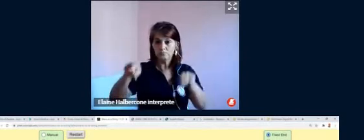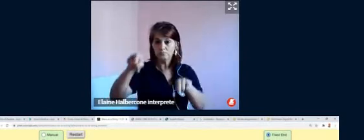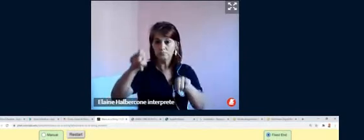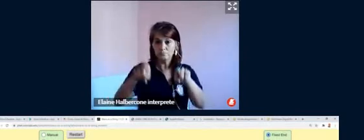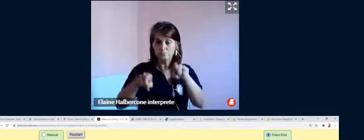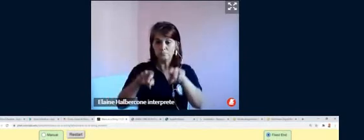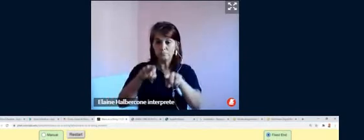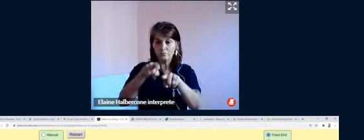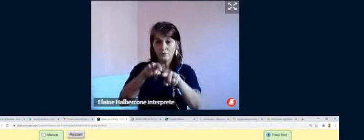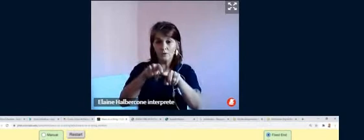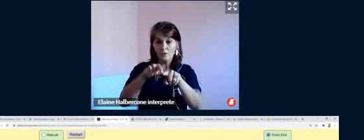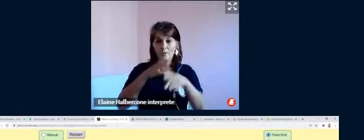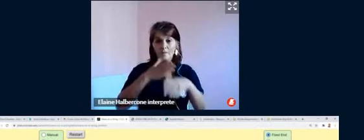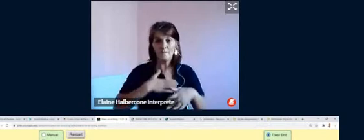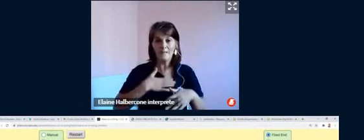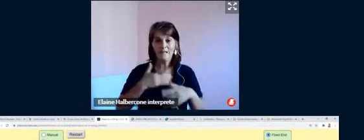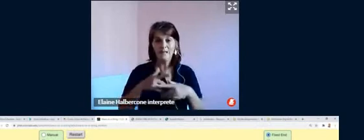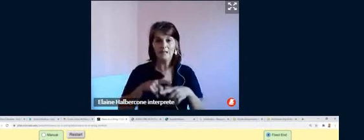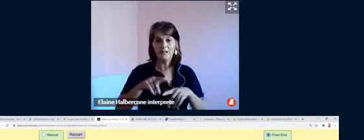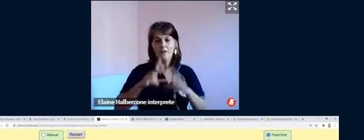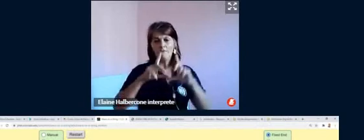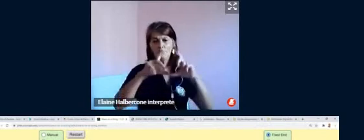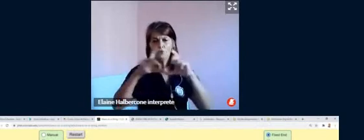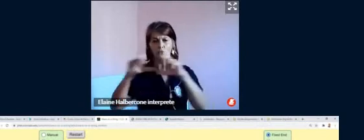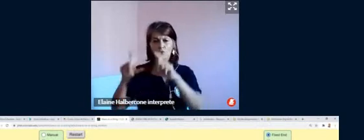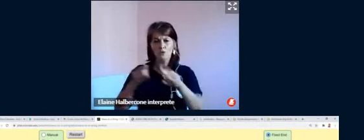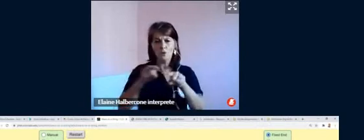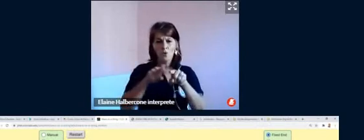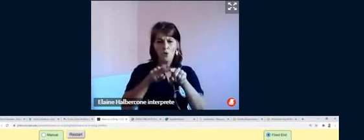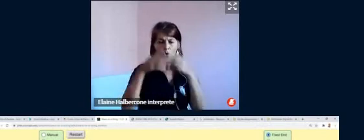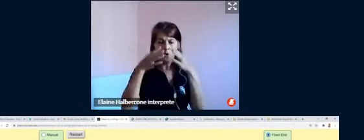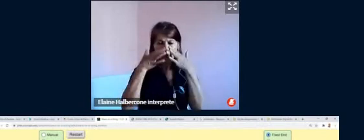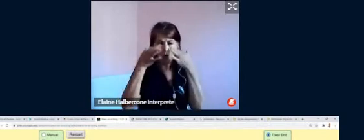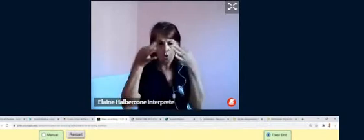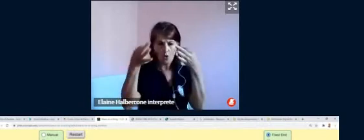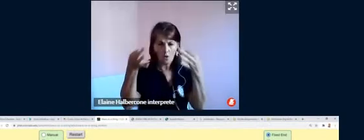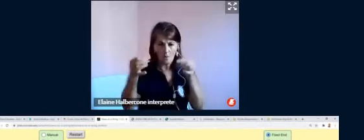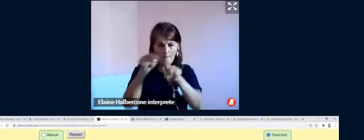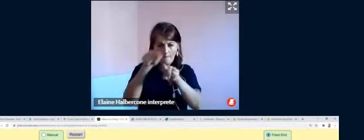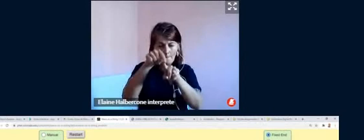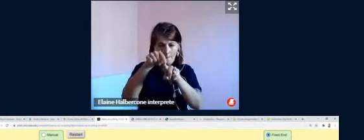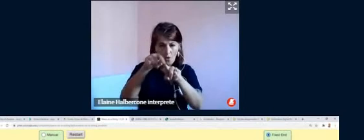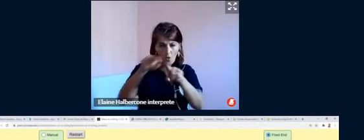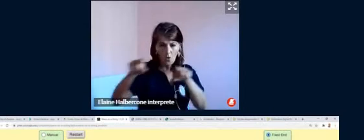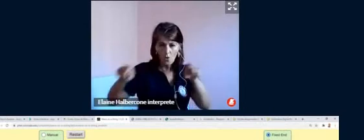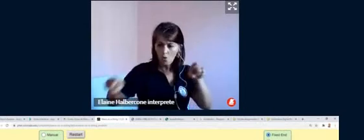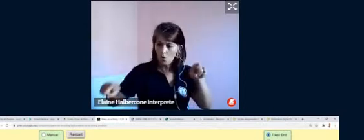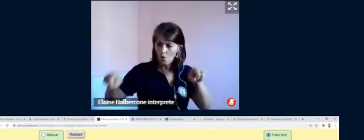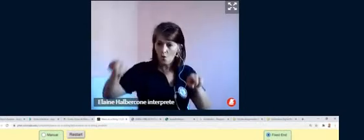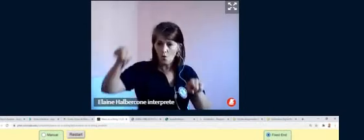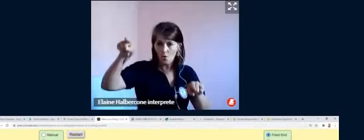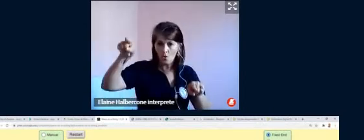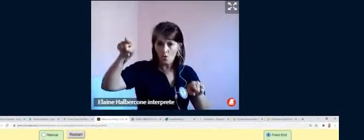Isso aqui é só o câmera lenta, tá? É como se fossem várias fotos que eu estou tirando. Você observou que quando os pulsos se encontraram, a corda